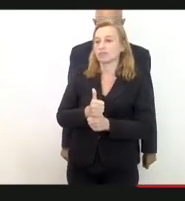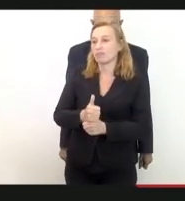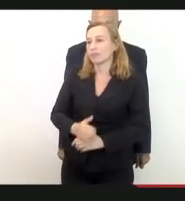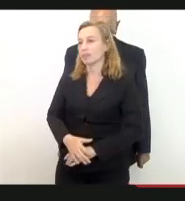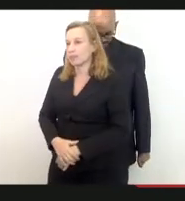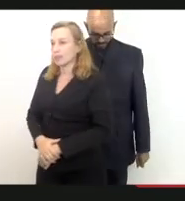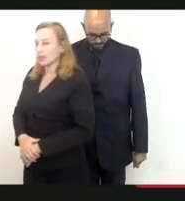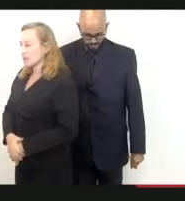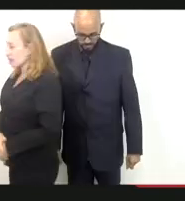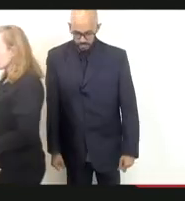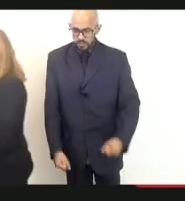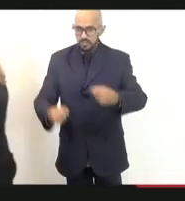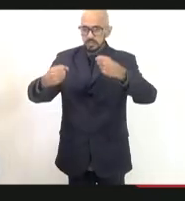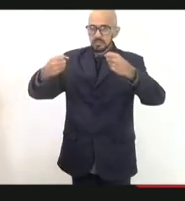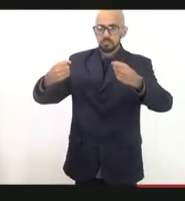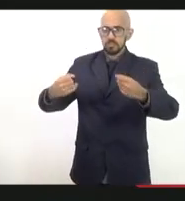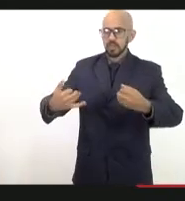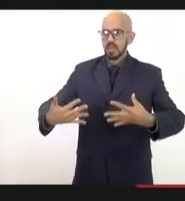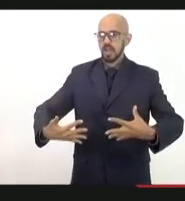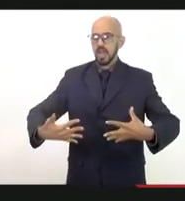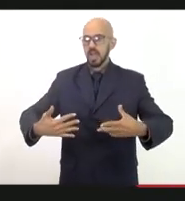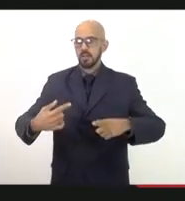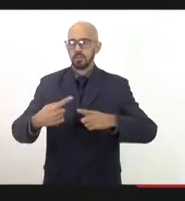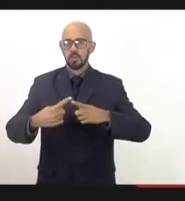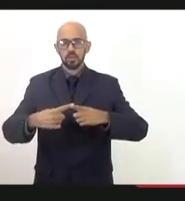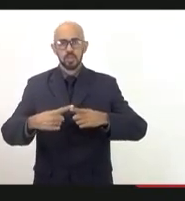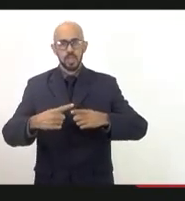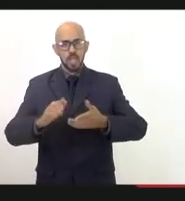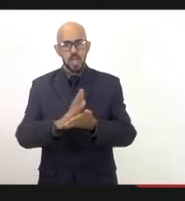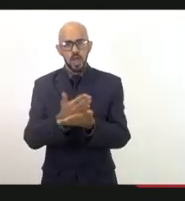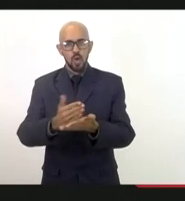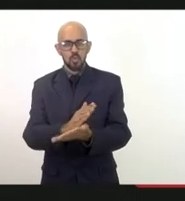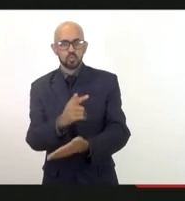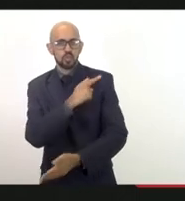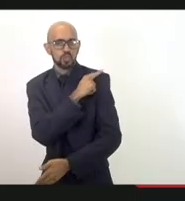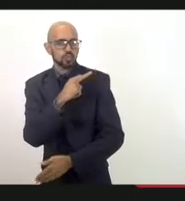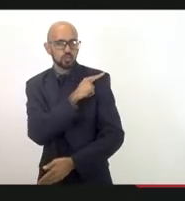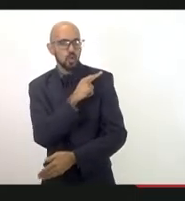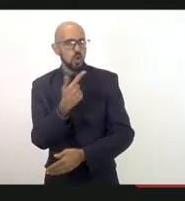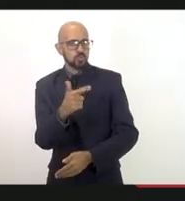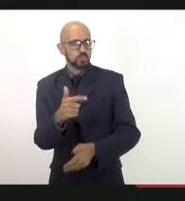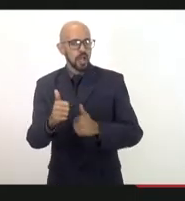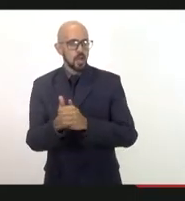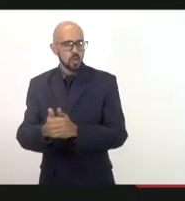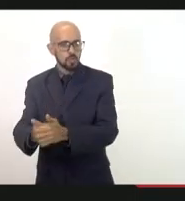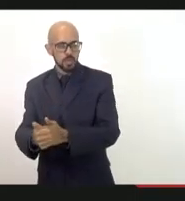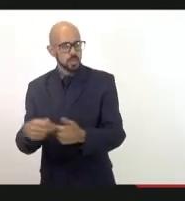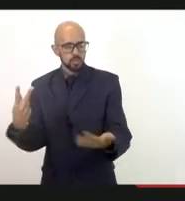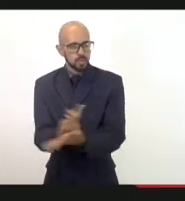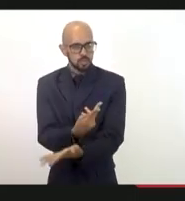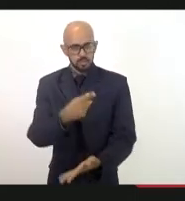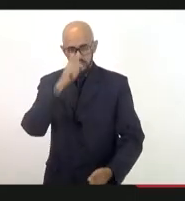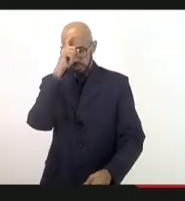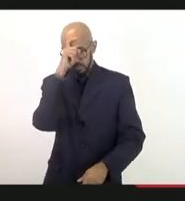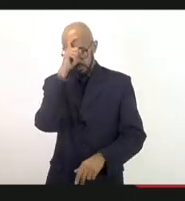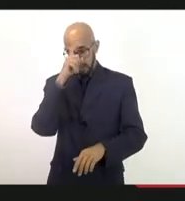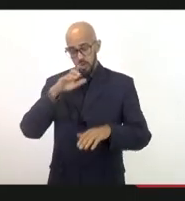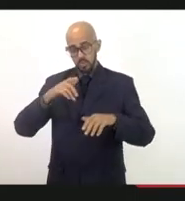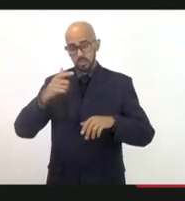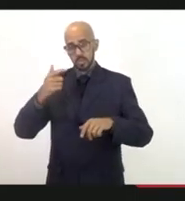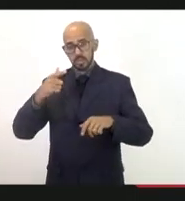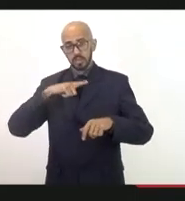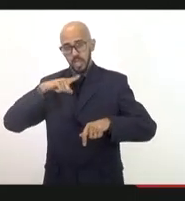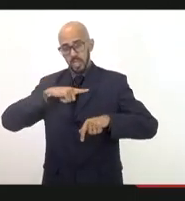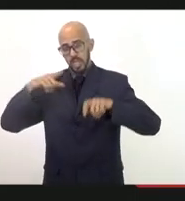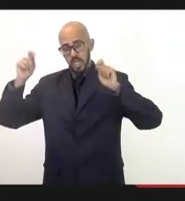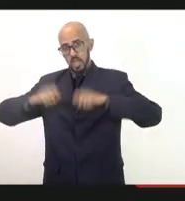gestor não acompanha. Ele acompanha muito o que acontece no hospital, ele quer saber o que está no hospital, e tem muito recurso, principalmente da área de